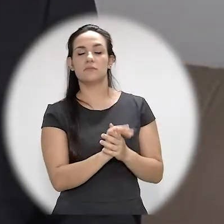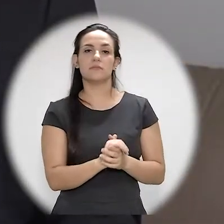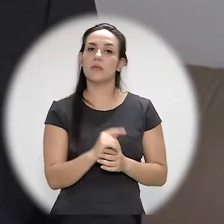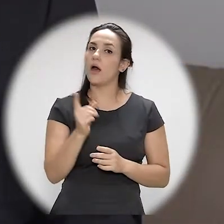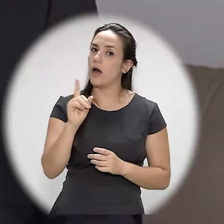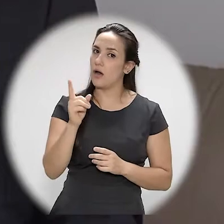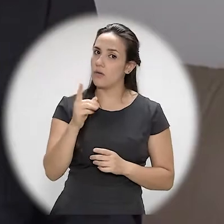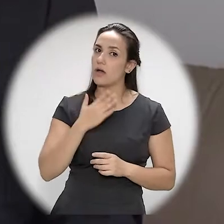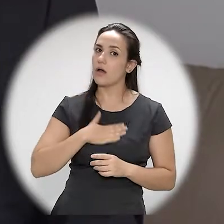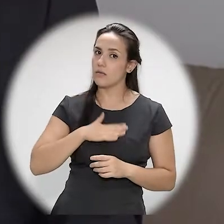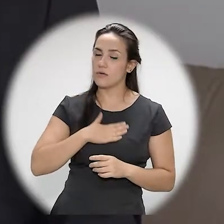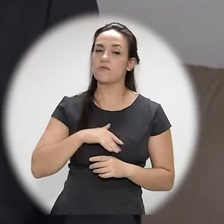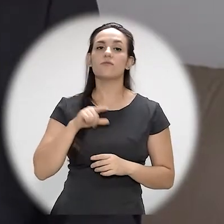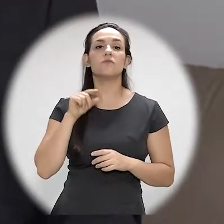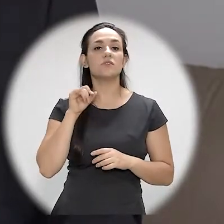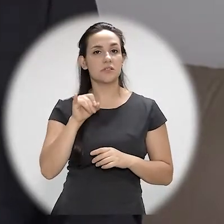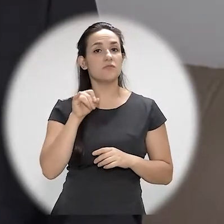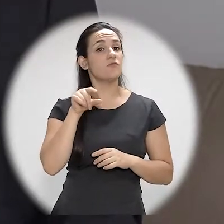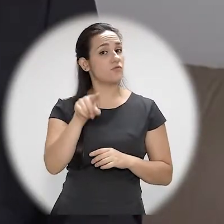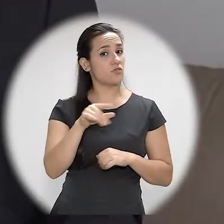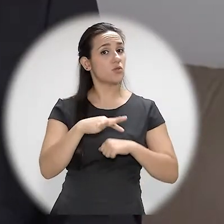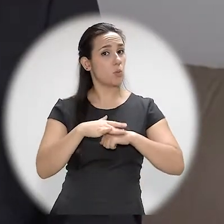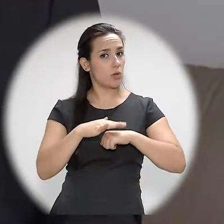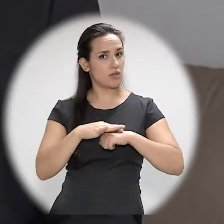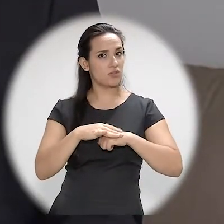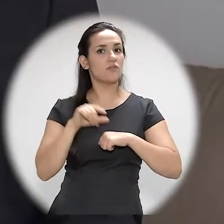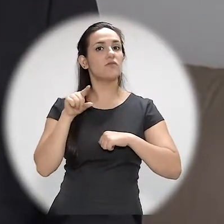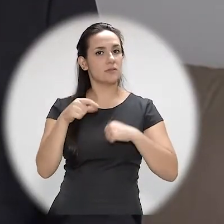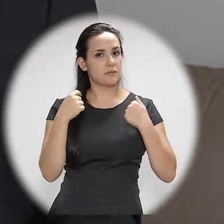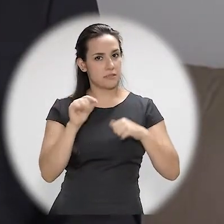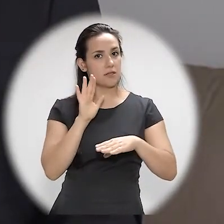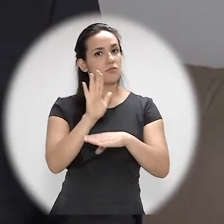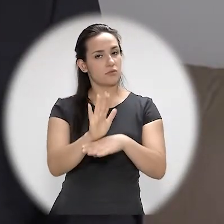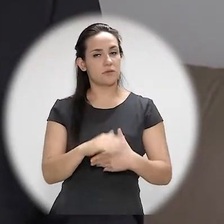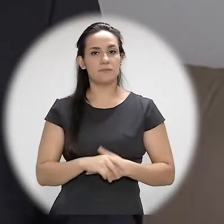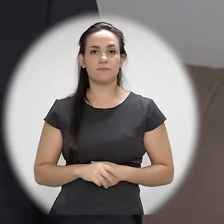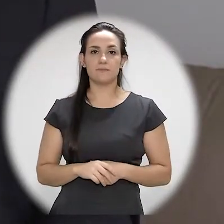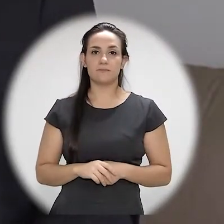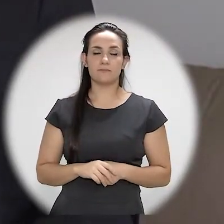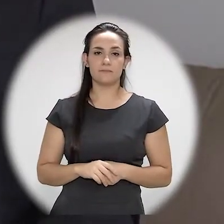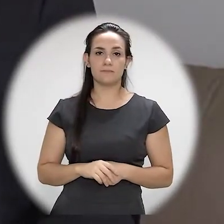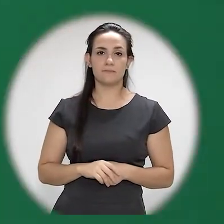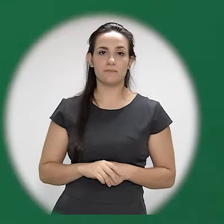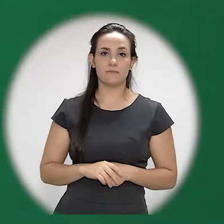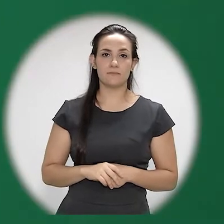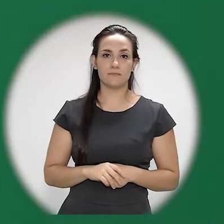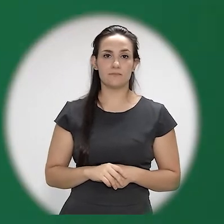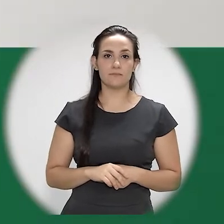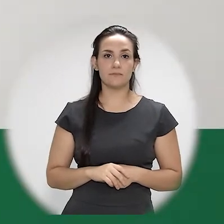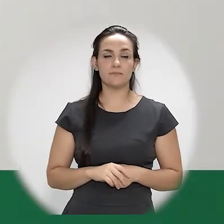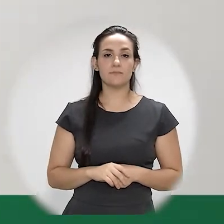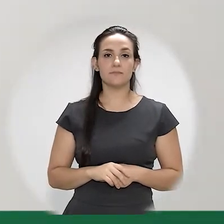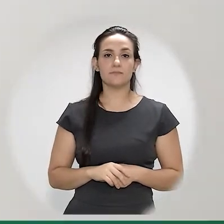se eu estou tendo perdas, eu estou tendo prejuízo, eu estou adoecido, eu preciso de ajuda.